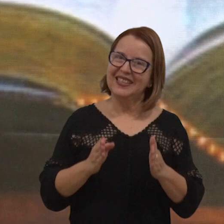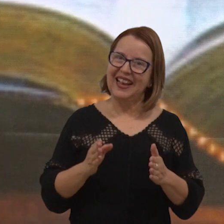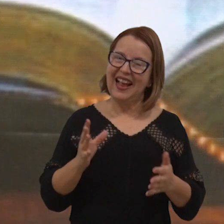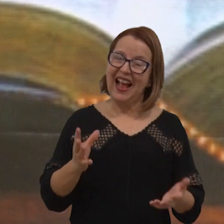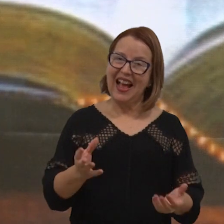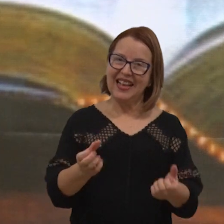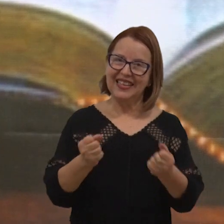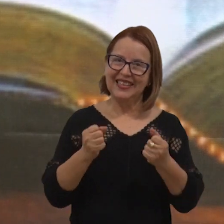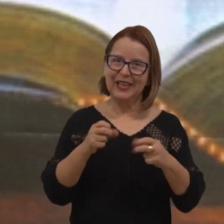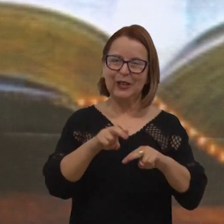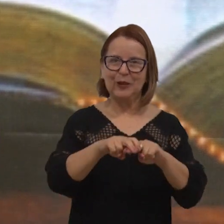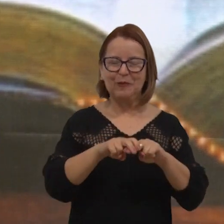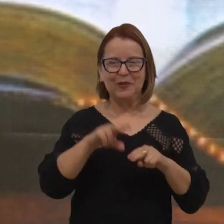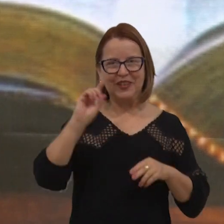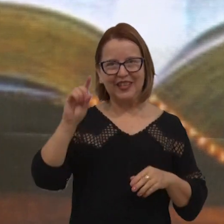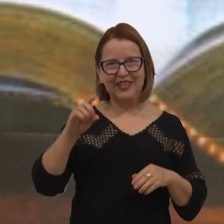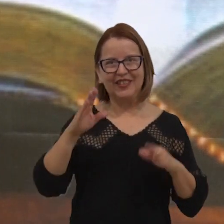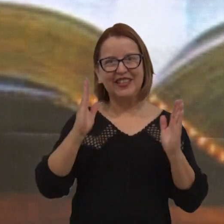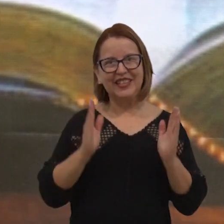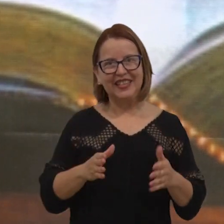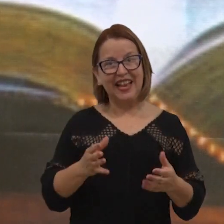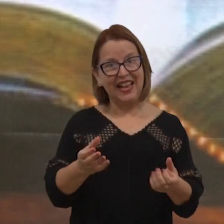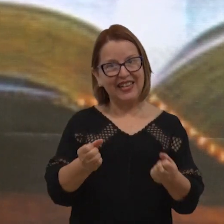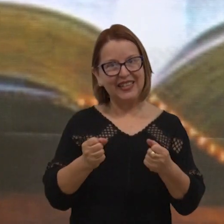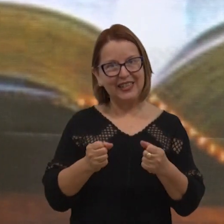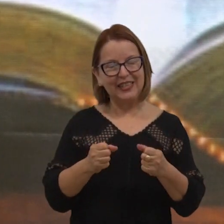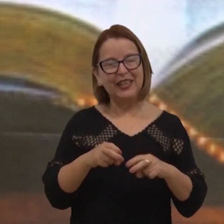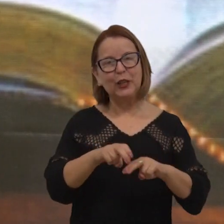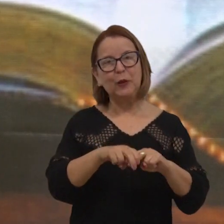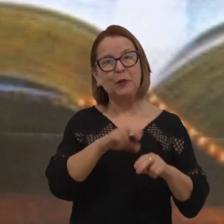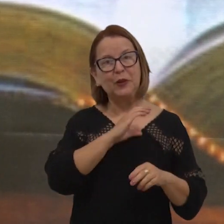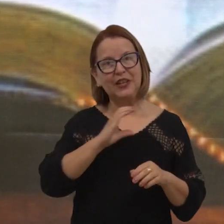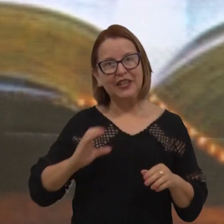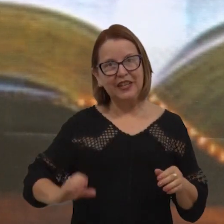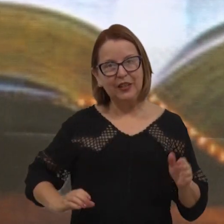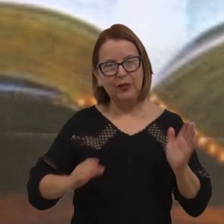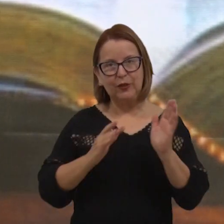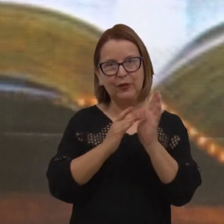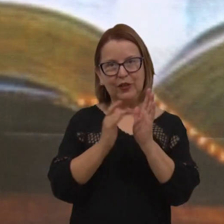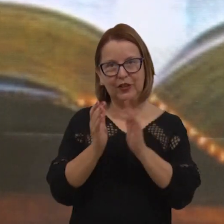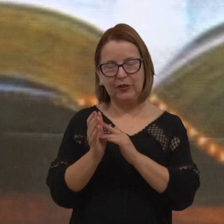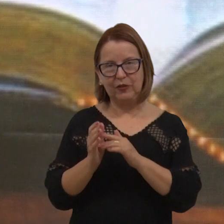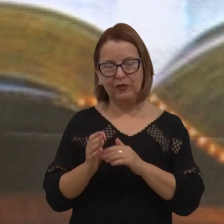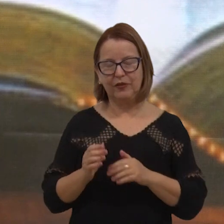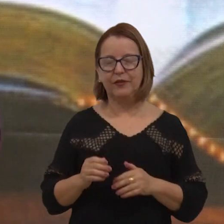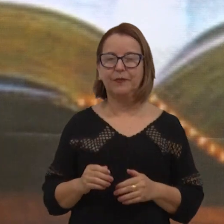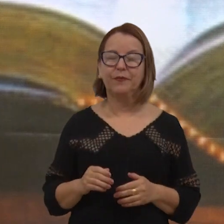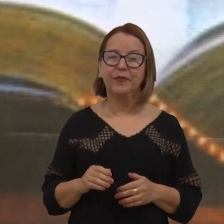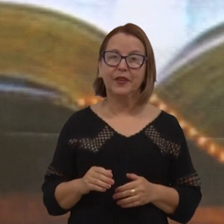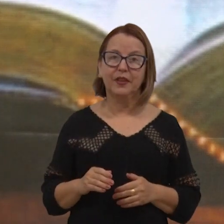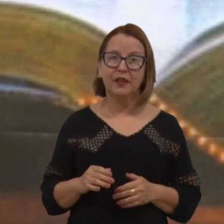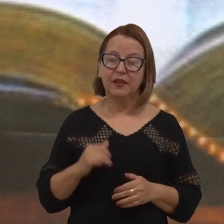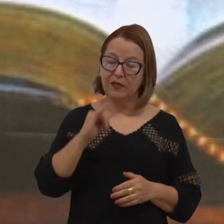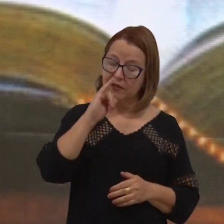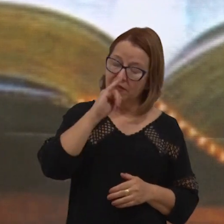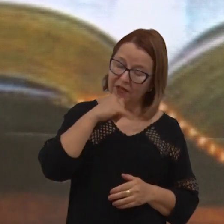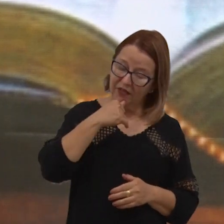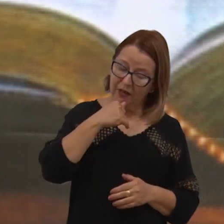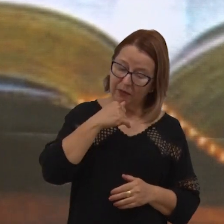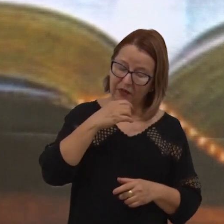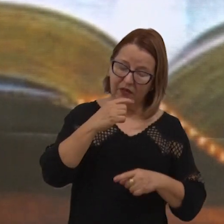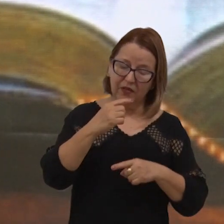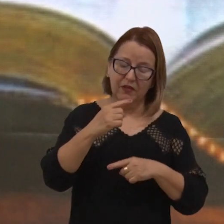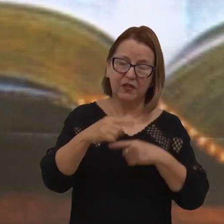Jesus. Então, esse desânimo, ele vai causar doenças em nós. Agora, o final da pesquisa